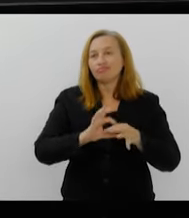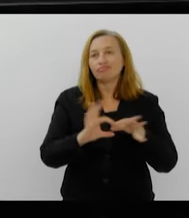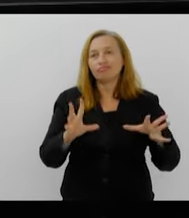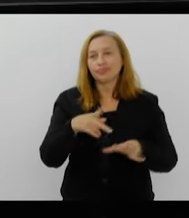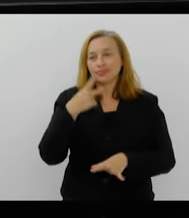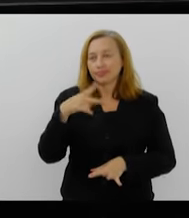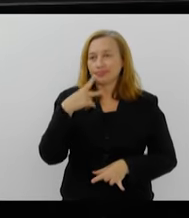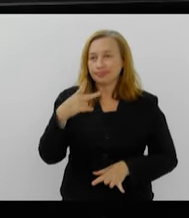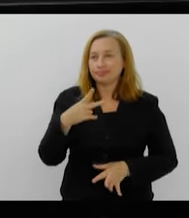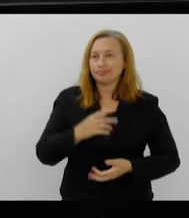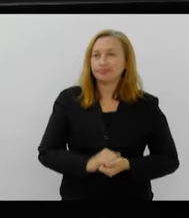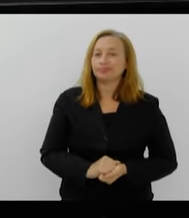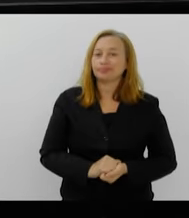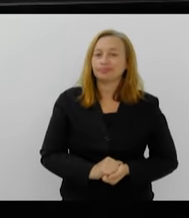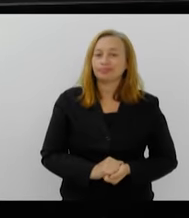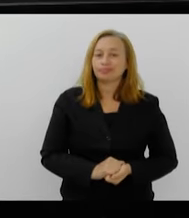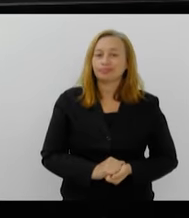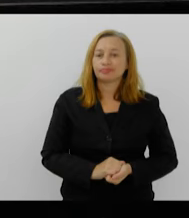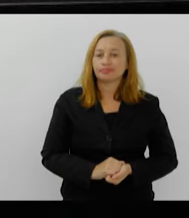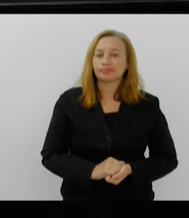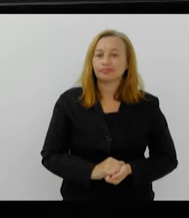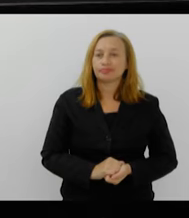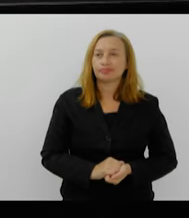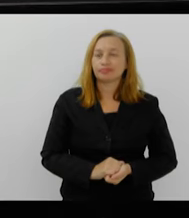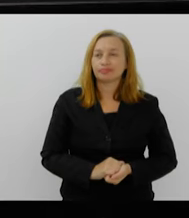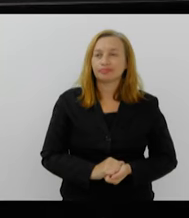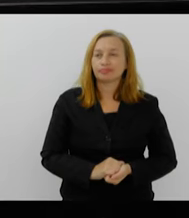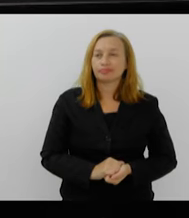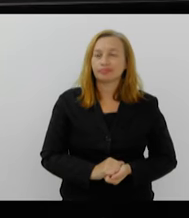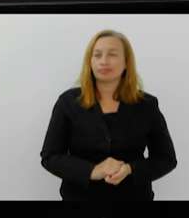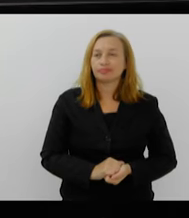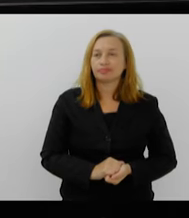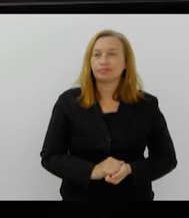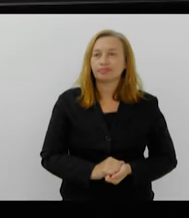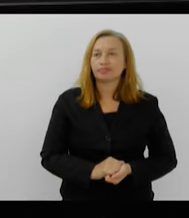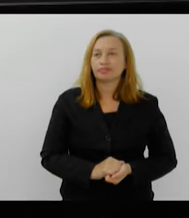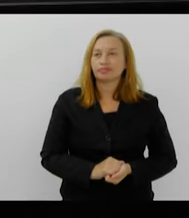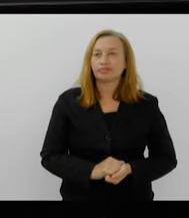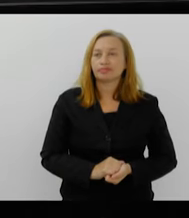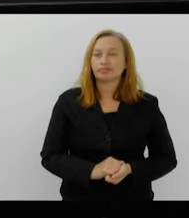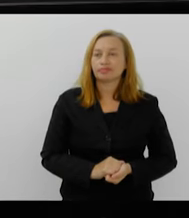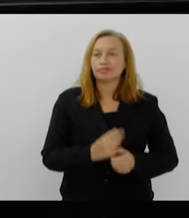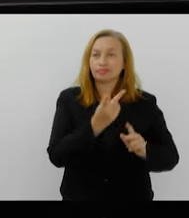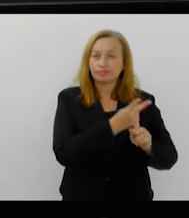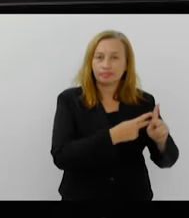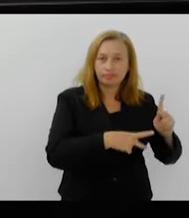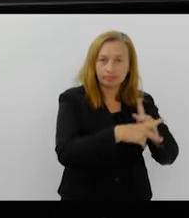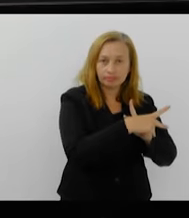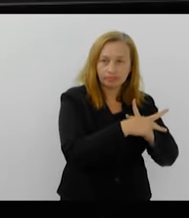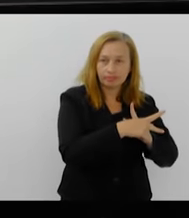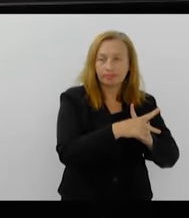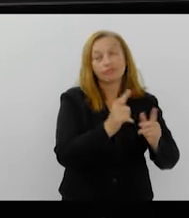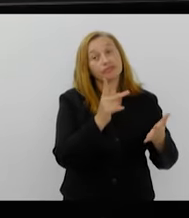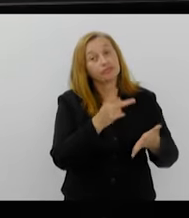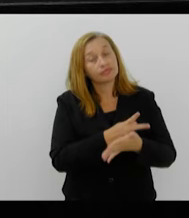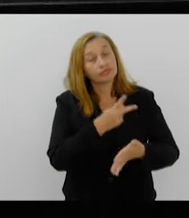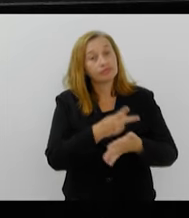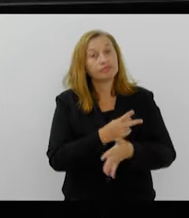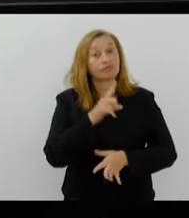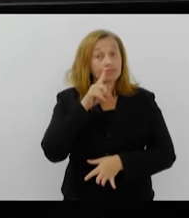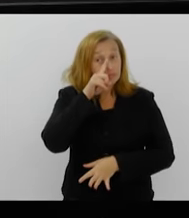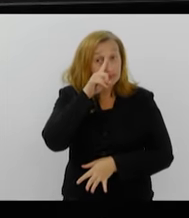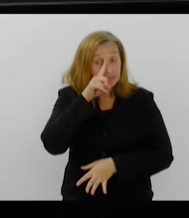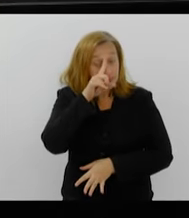falar das manobras contábeis que estão sendo feitas pelo Rio Previdência. Isso coloca em risco